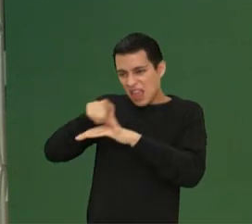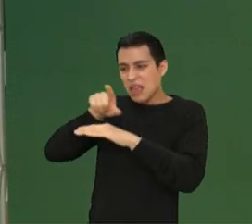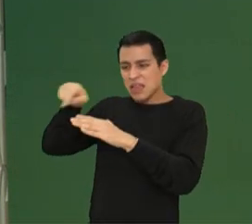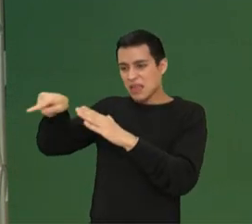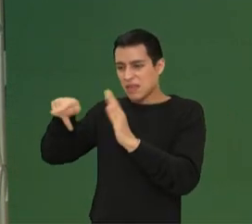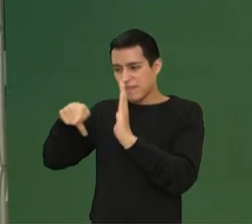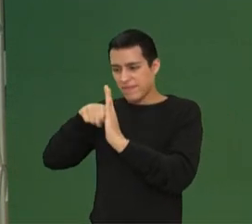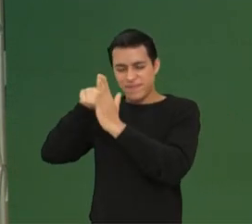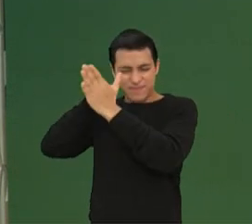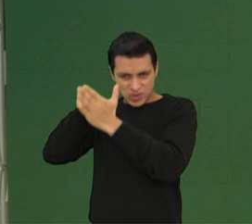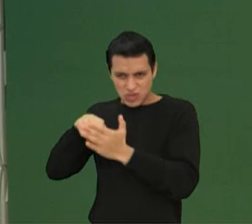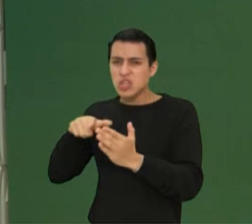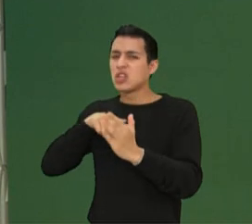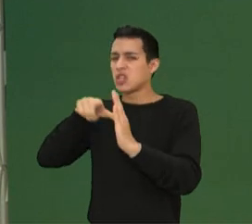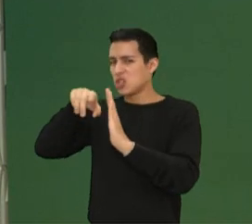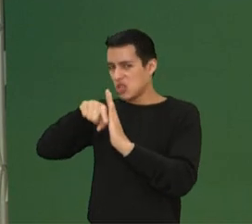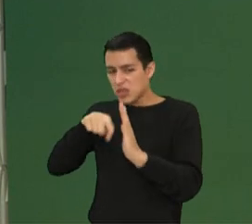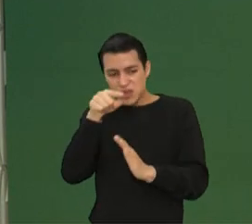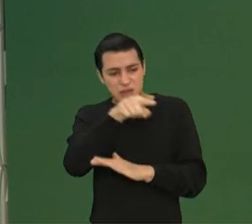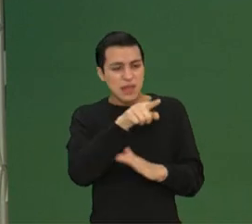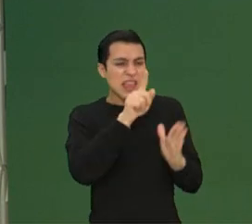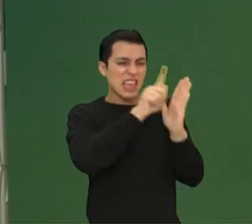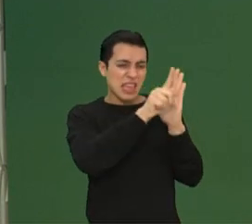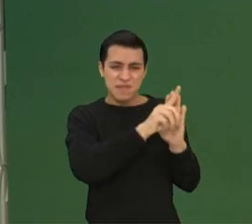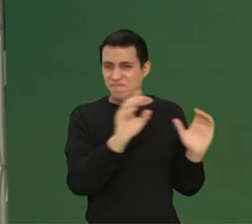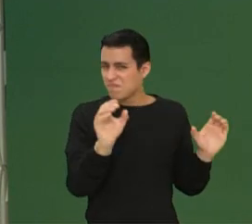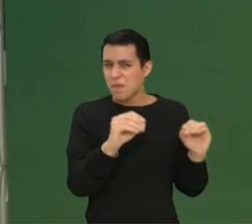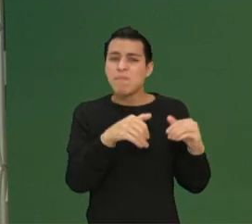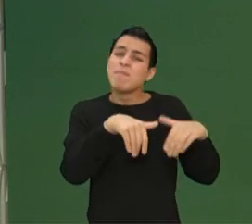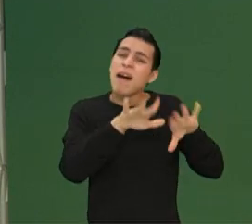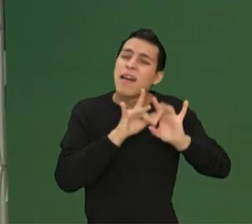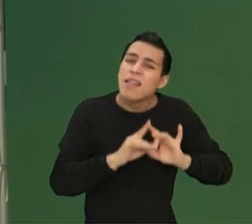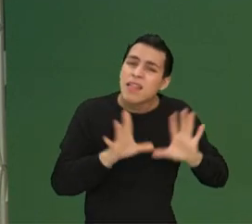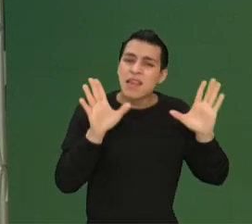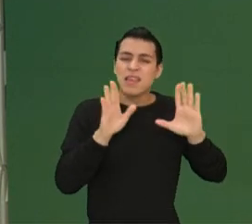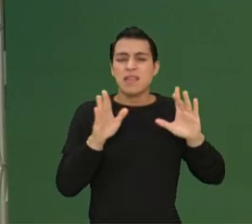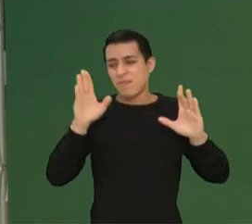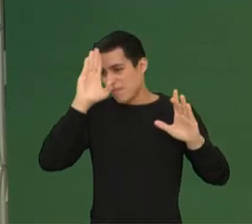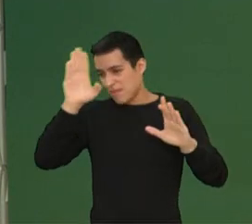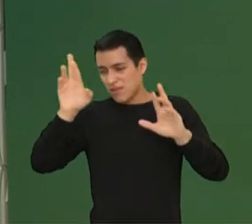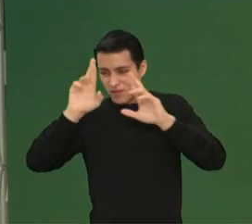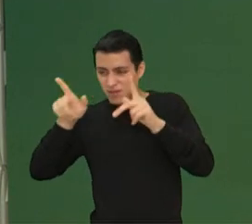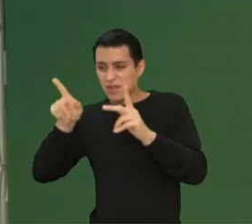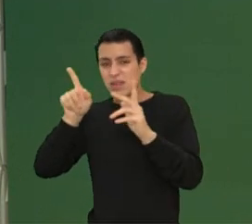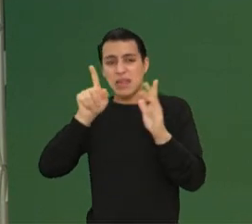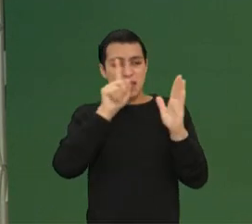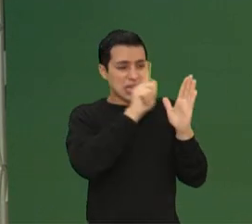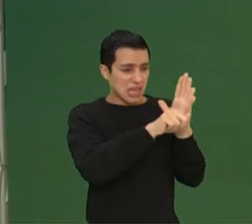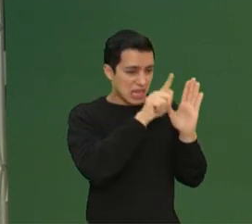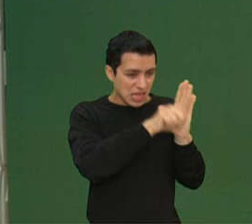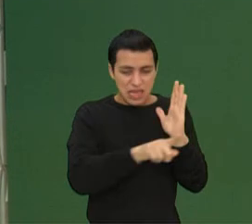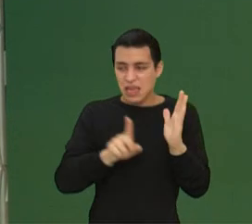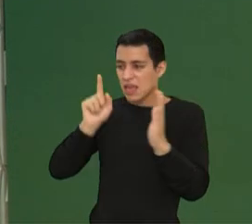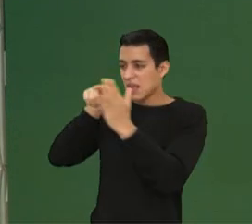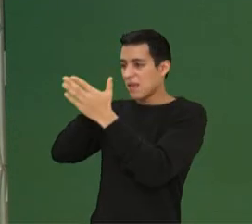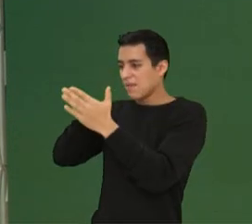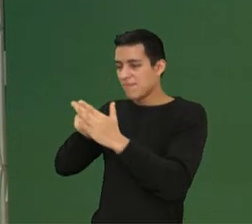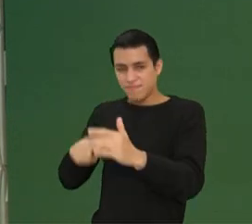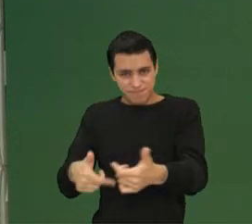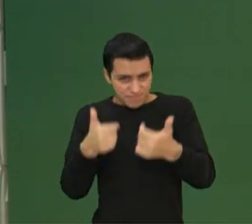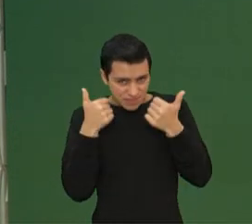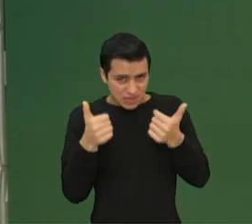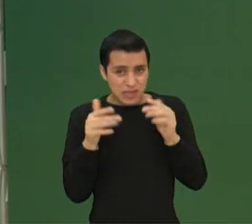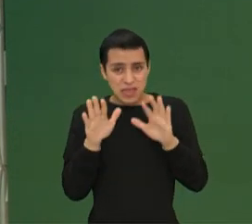preconizados, padronizados, um critério. Temos aí a principal diferença entre enquete e pesquisa.